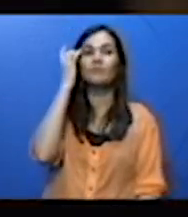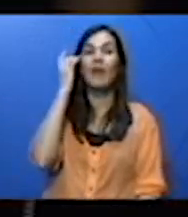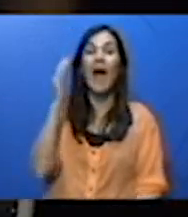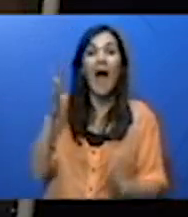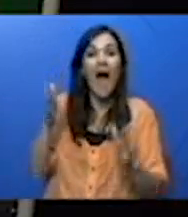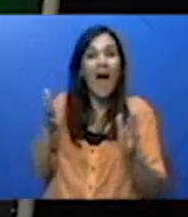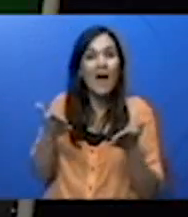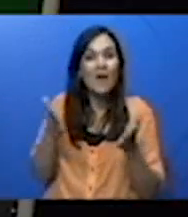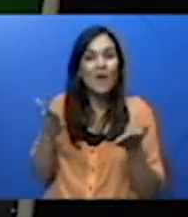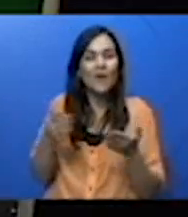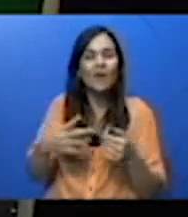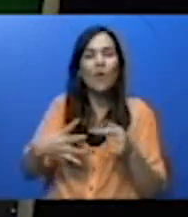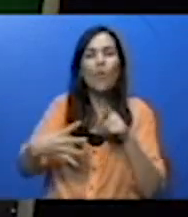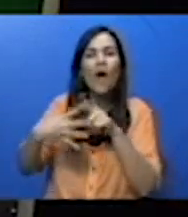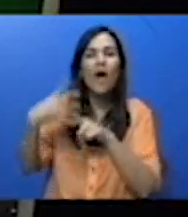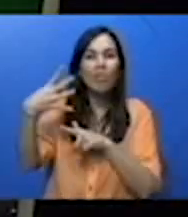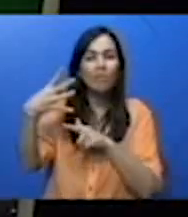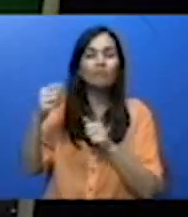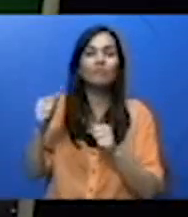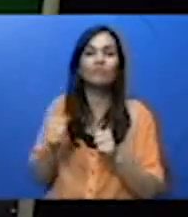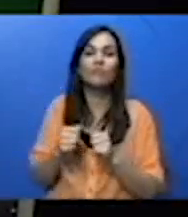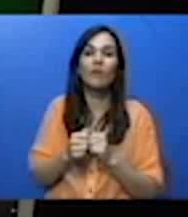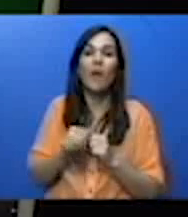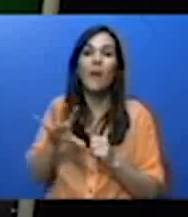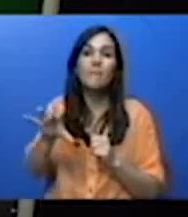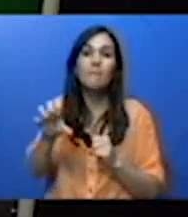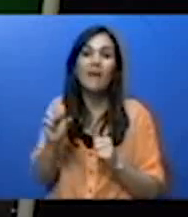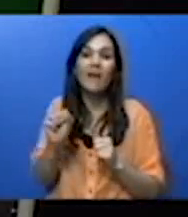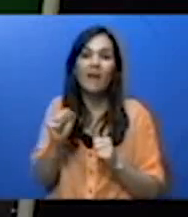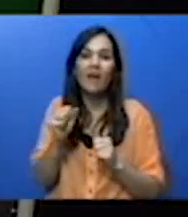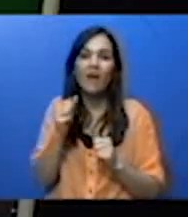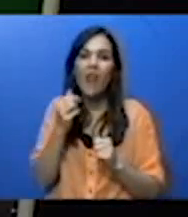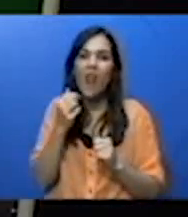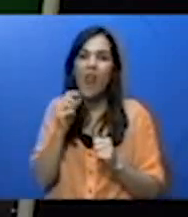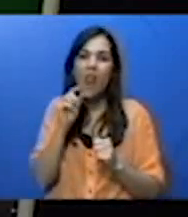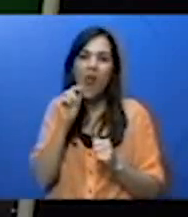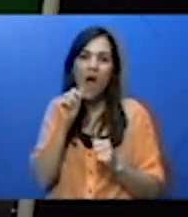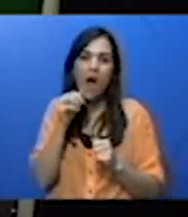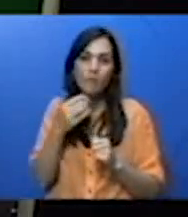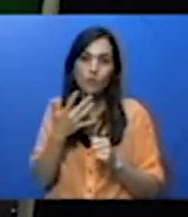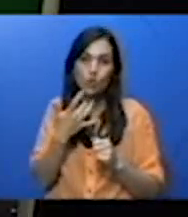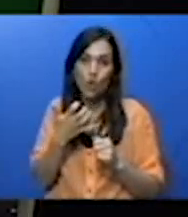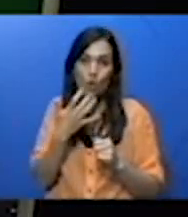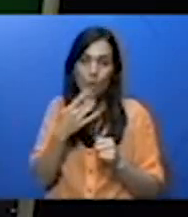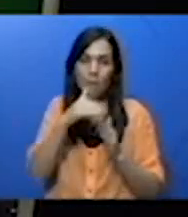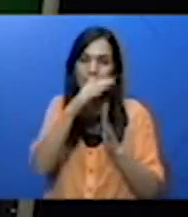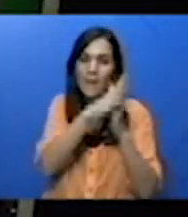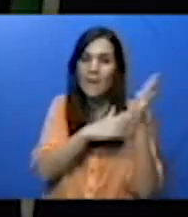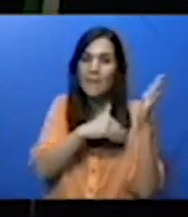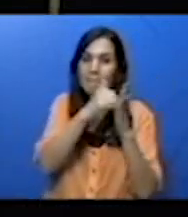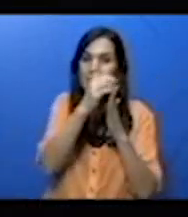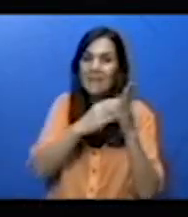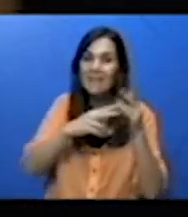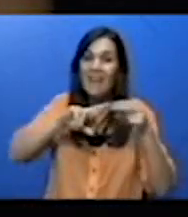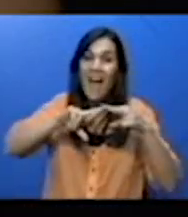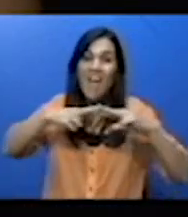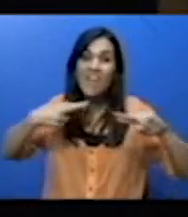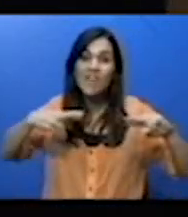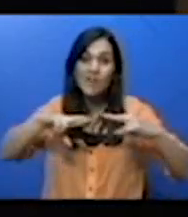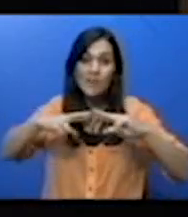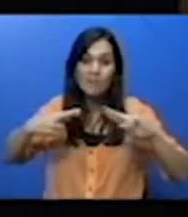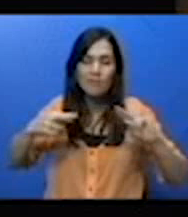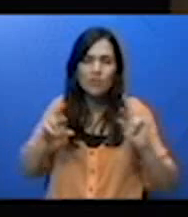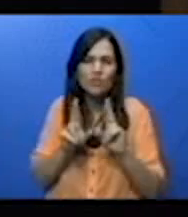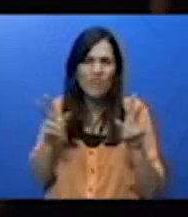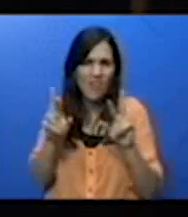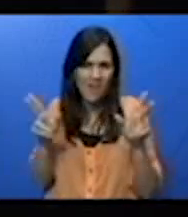Pinte, então pega aí um lápis, vários, tá? Pinte cada grupo de rimas com uma cor diferente. Agora